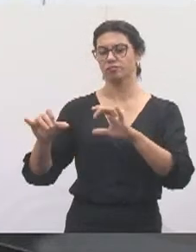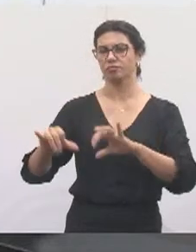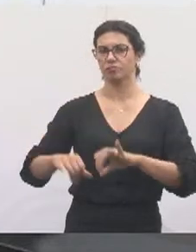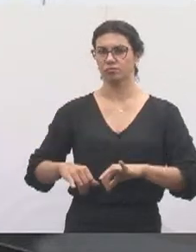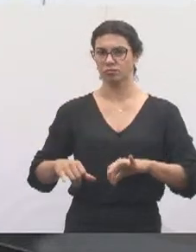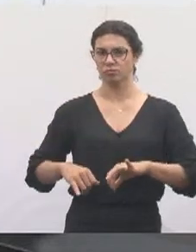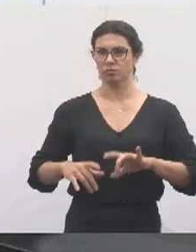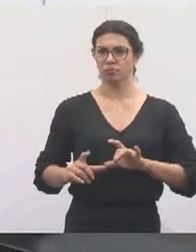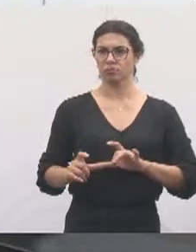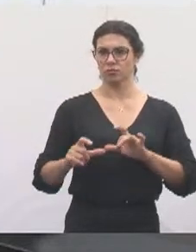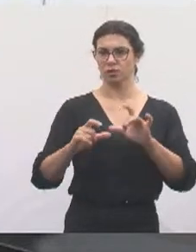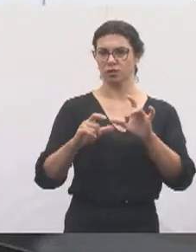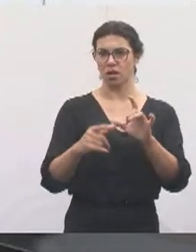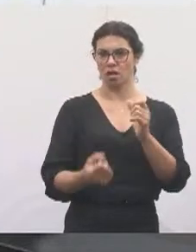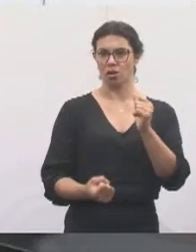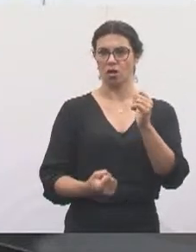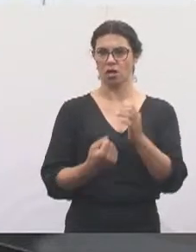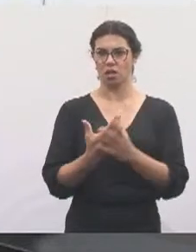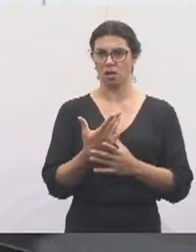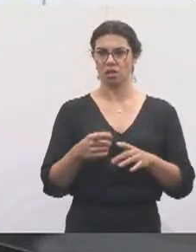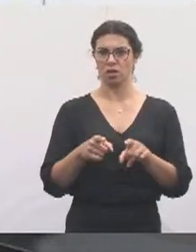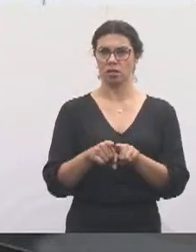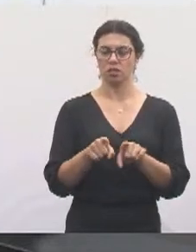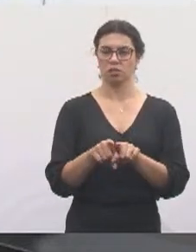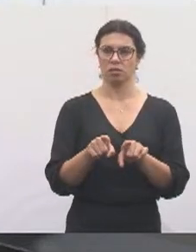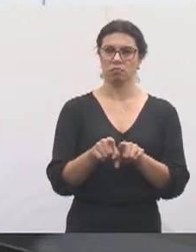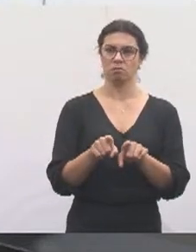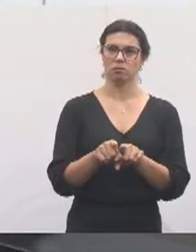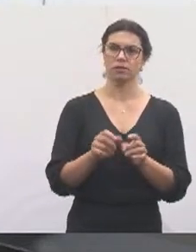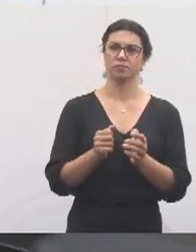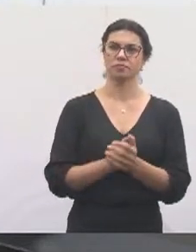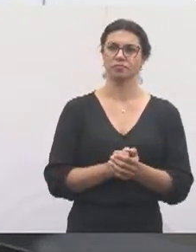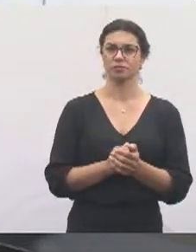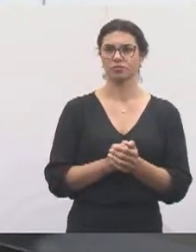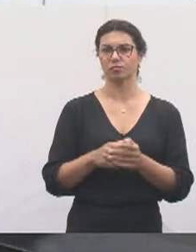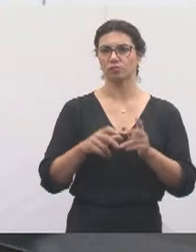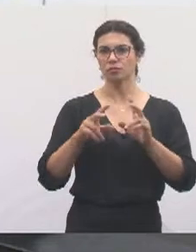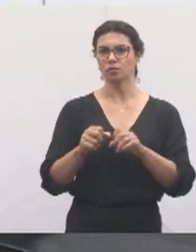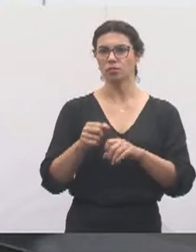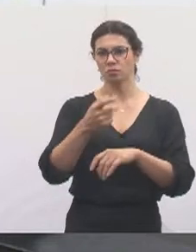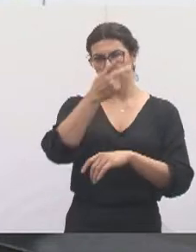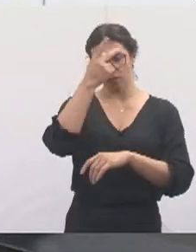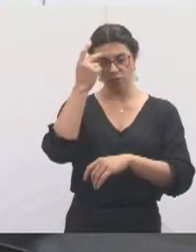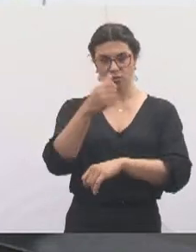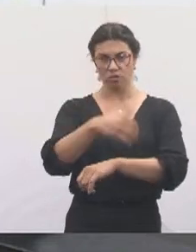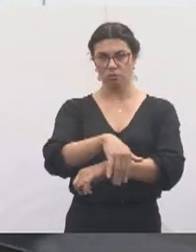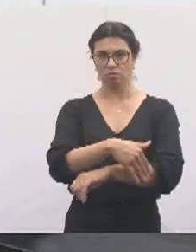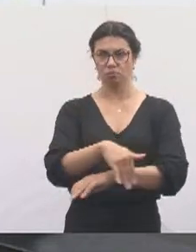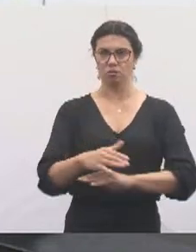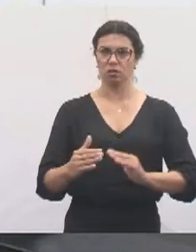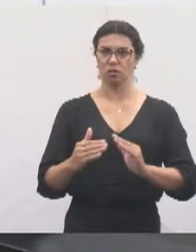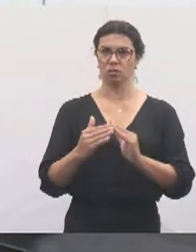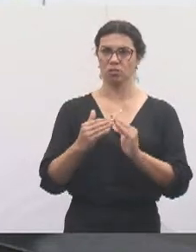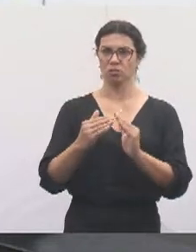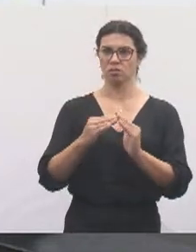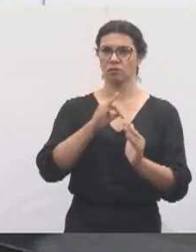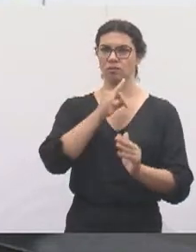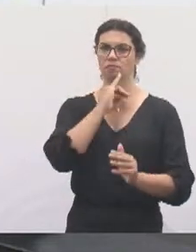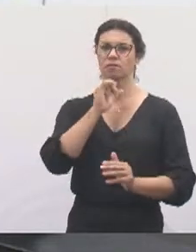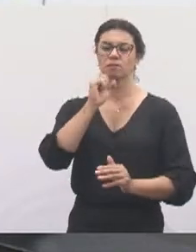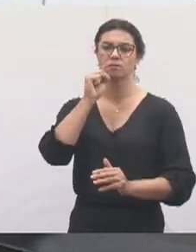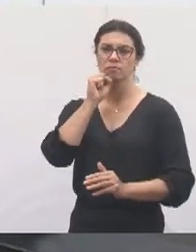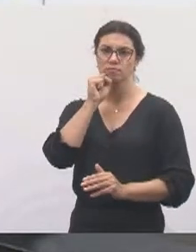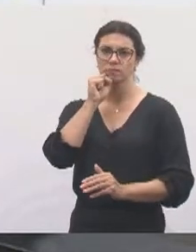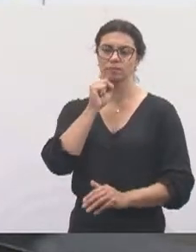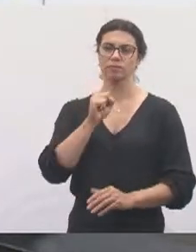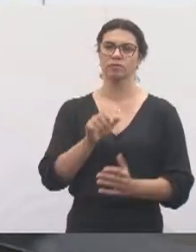república Regional fe Face ao turismo a pessoas em situação de Rua respeitosamente isir José de Santana Prefeito Municipal